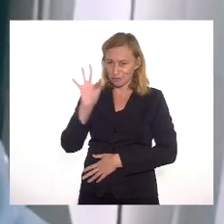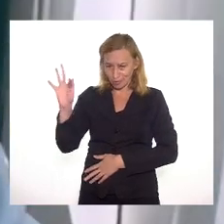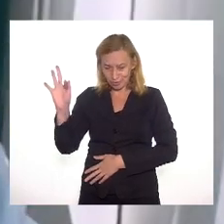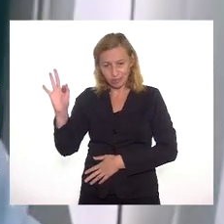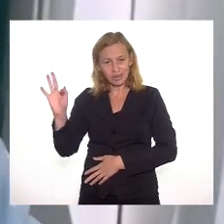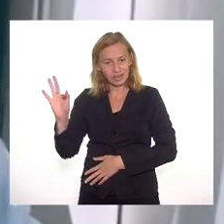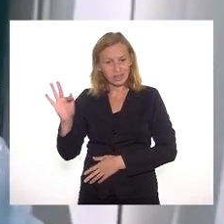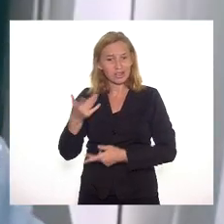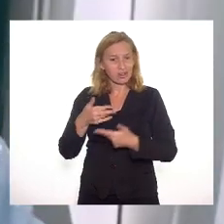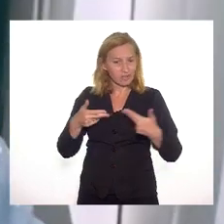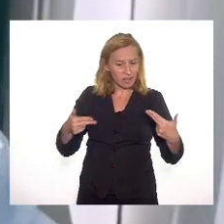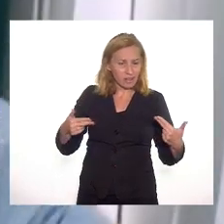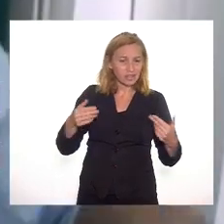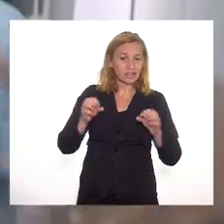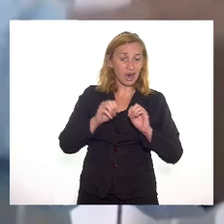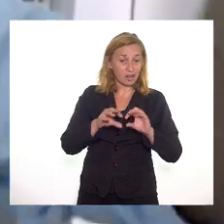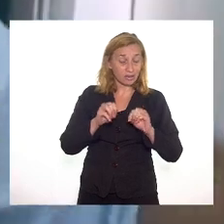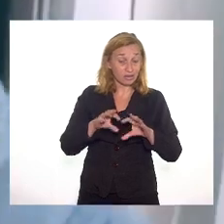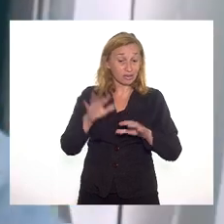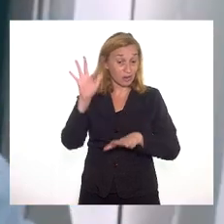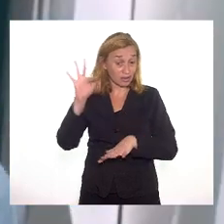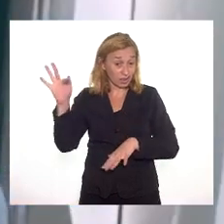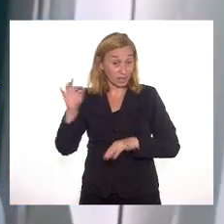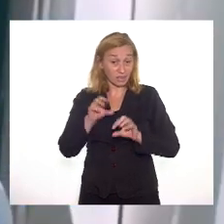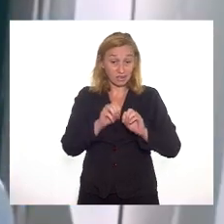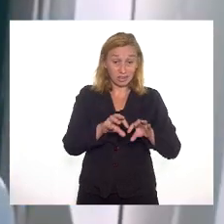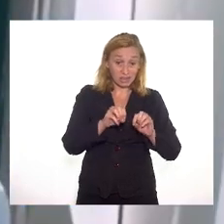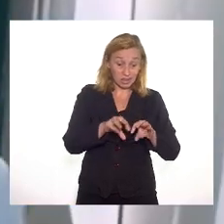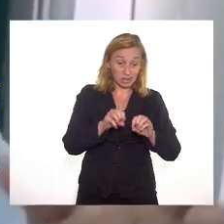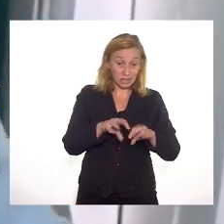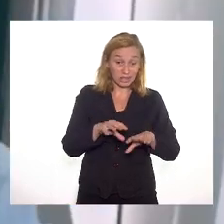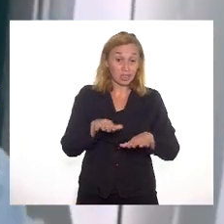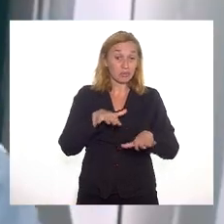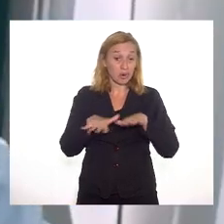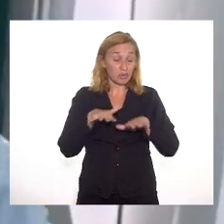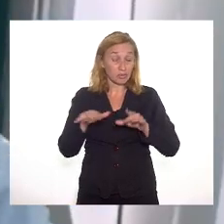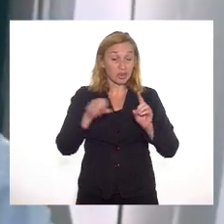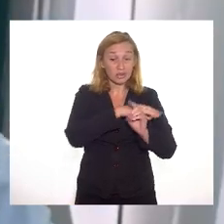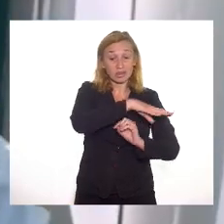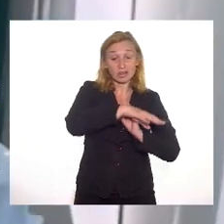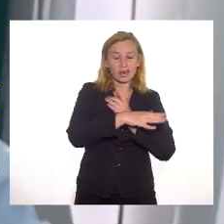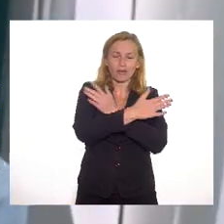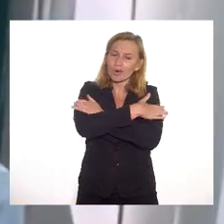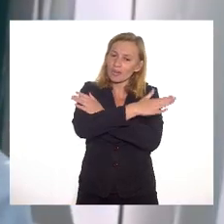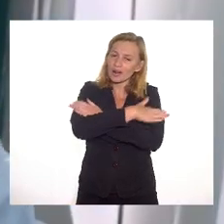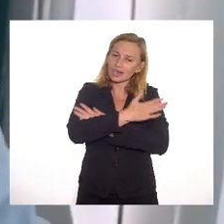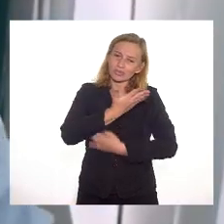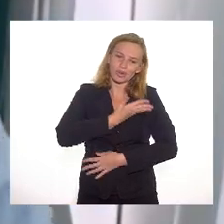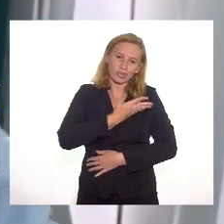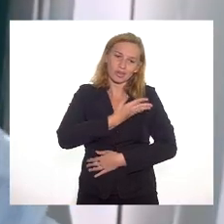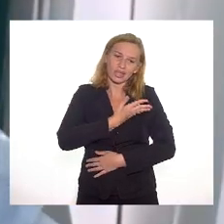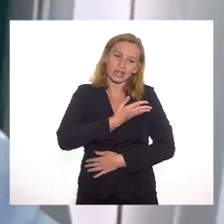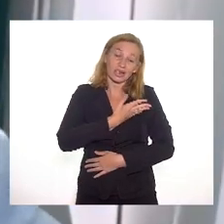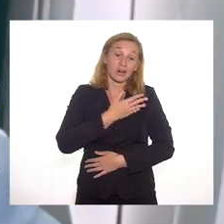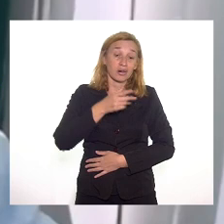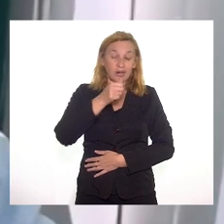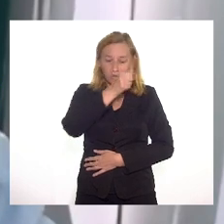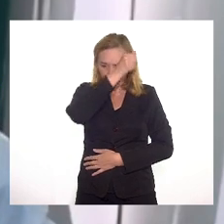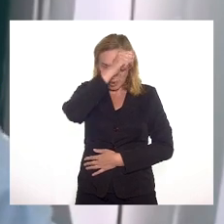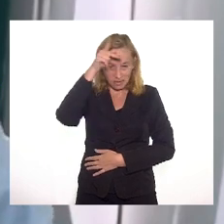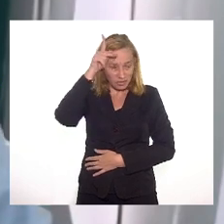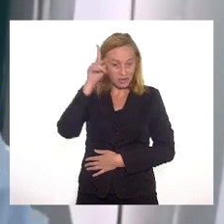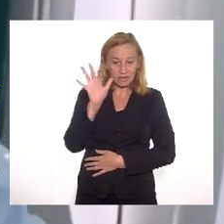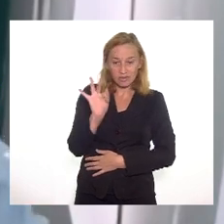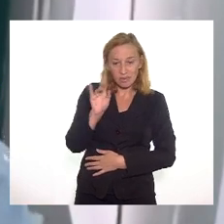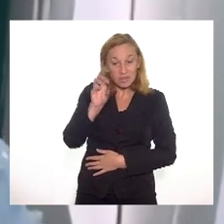alunas na Faculdade de Educação, os movimentos sociais, e especialmente mandar um abraço para o meu amigo prefeito Fabiano